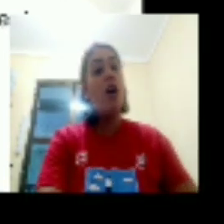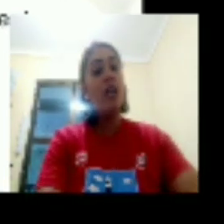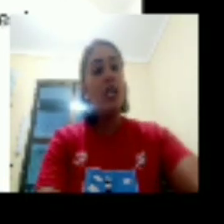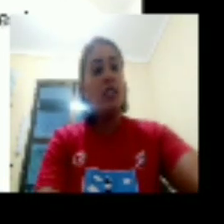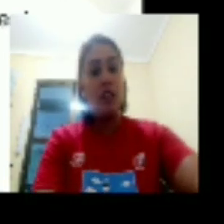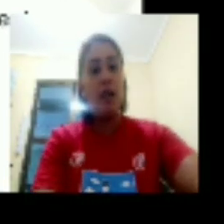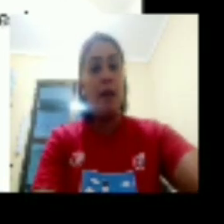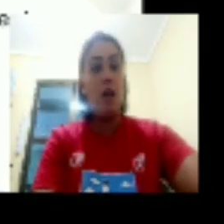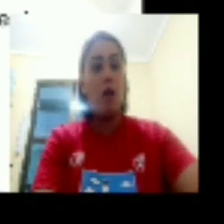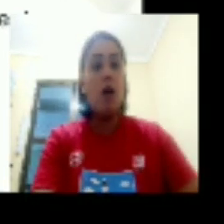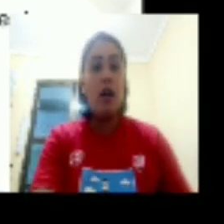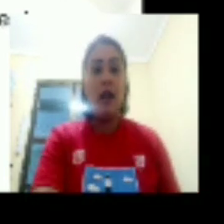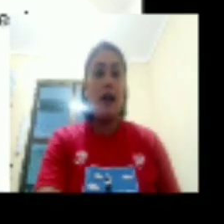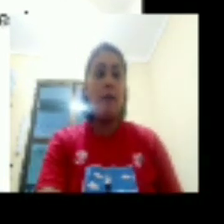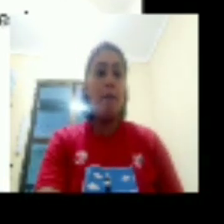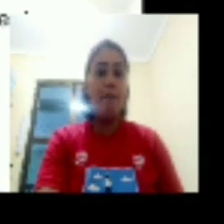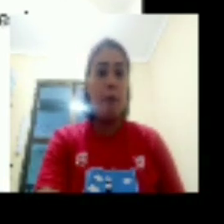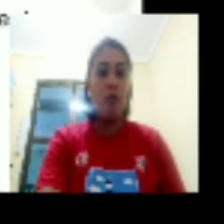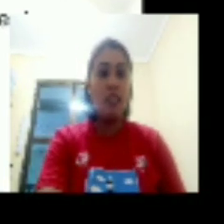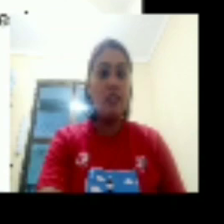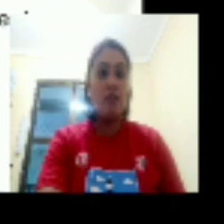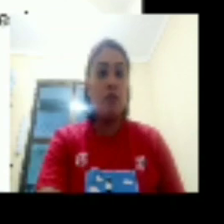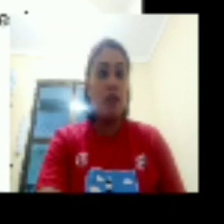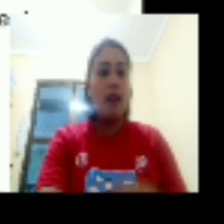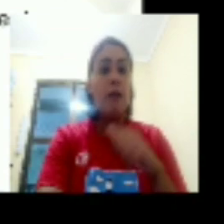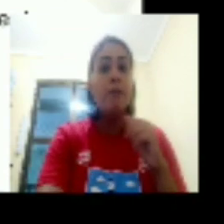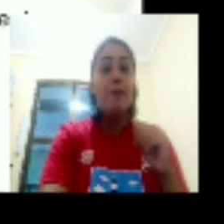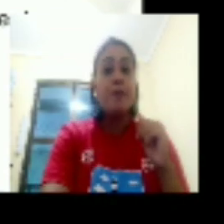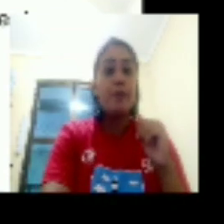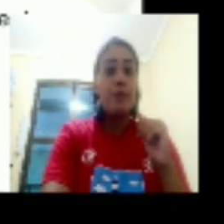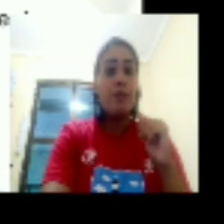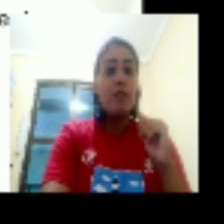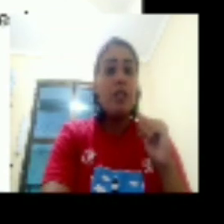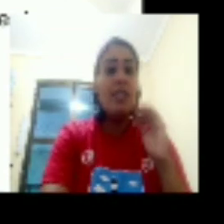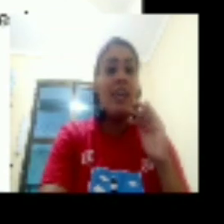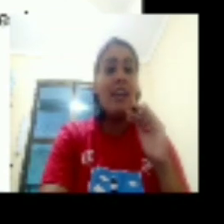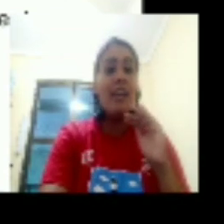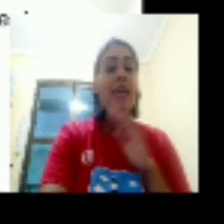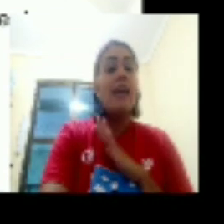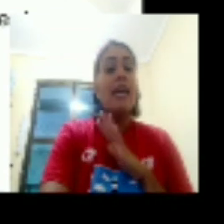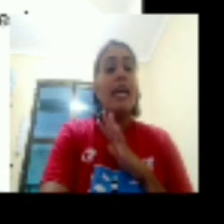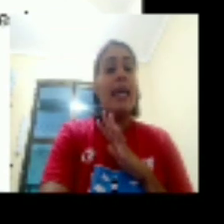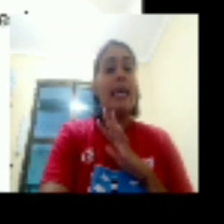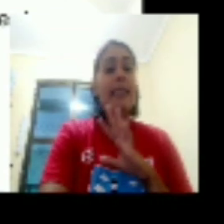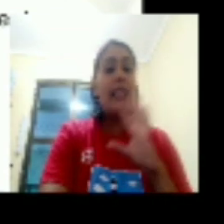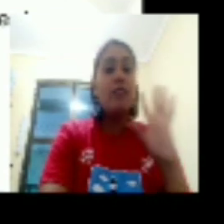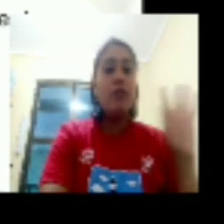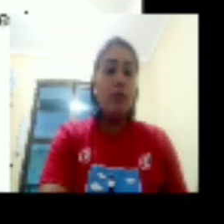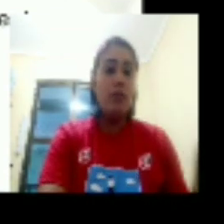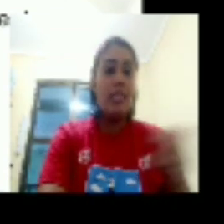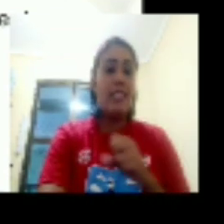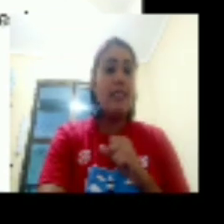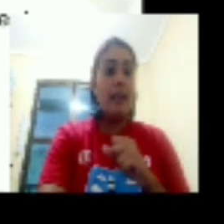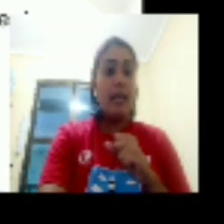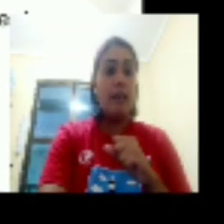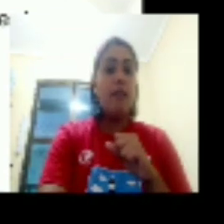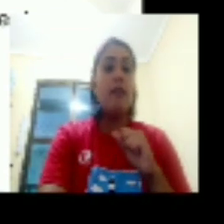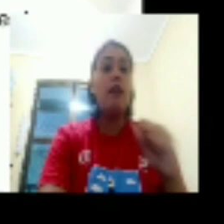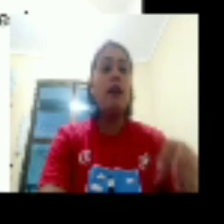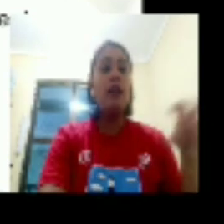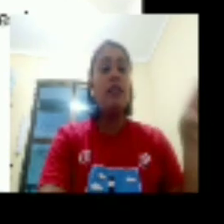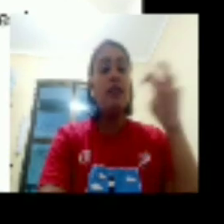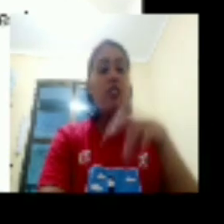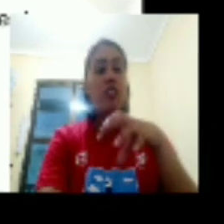para orientar melhor a população, tá? E aí, dentro dessa